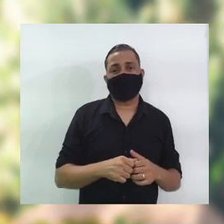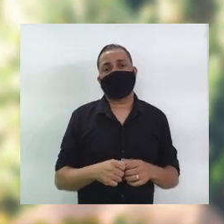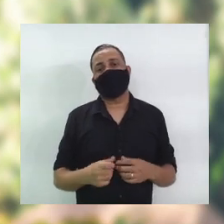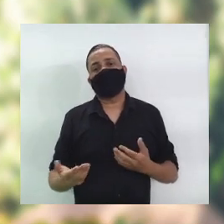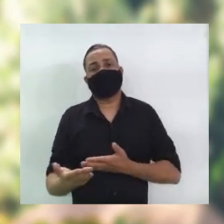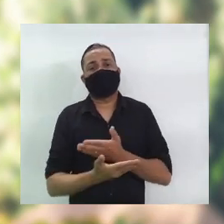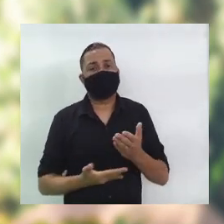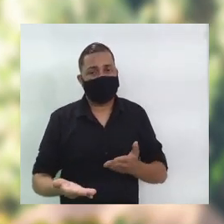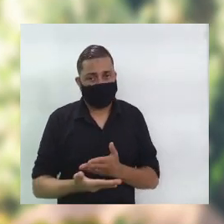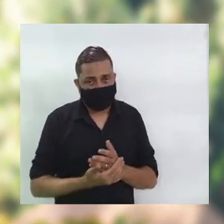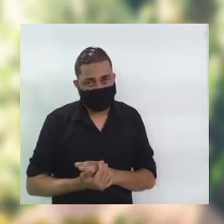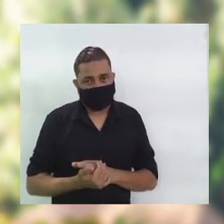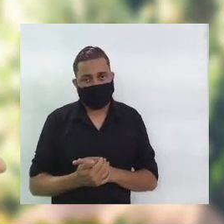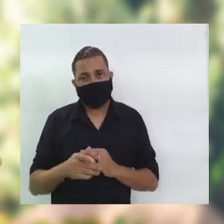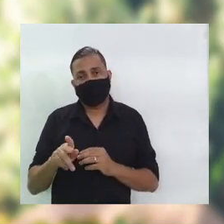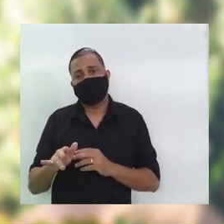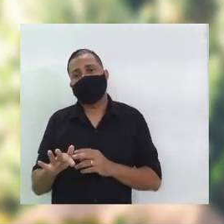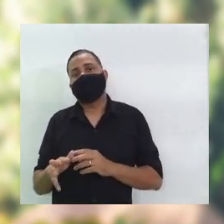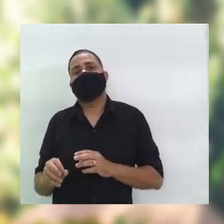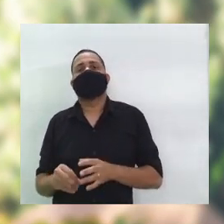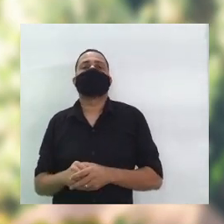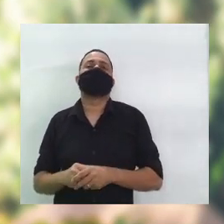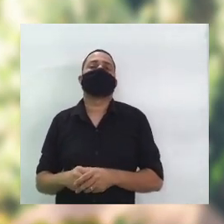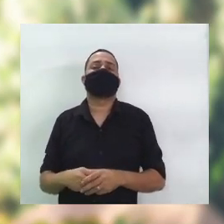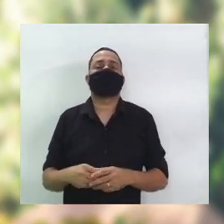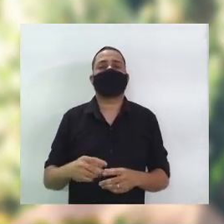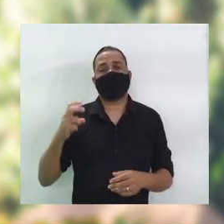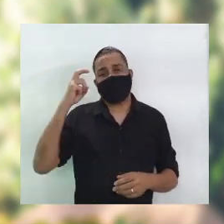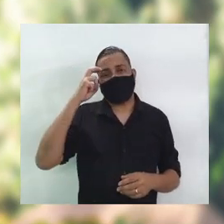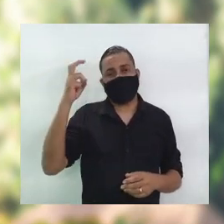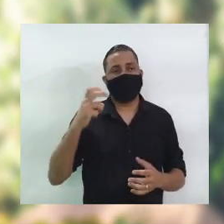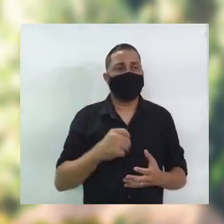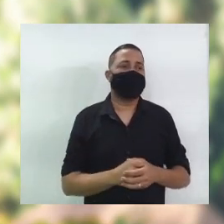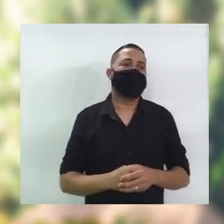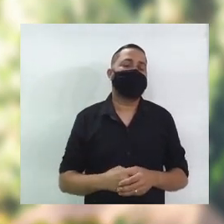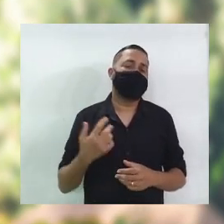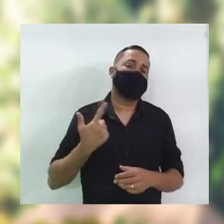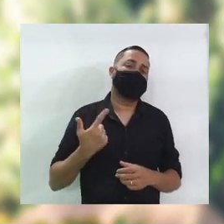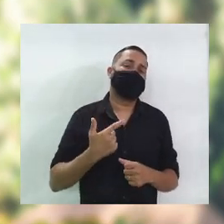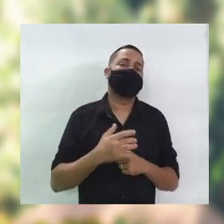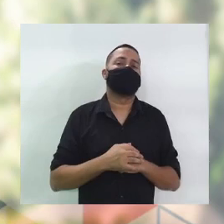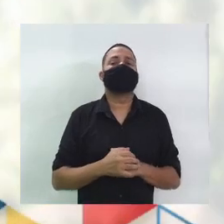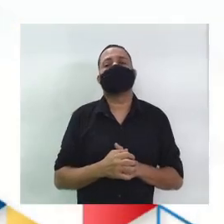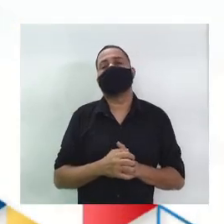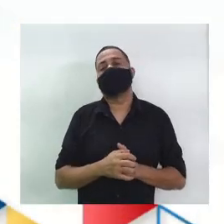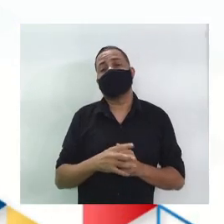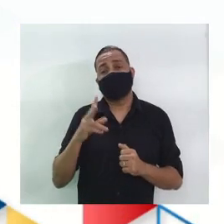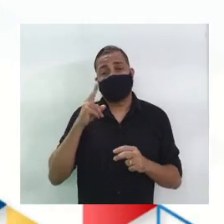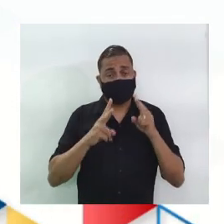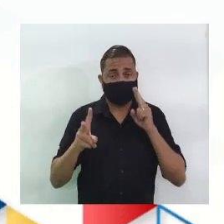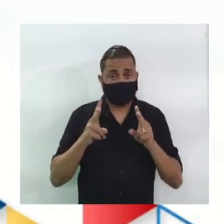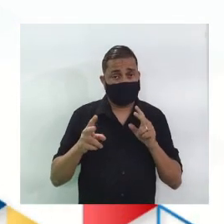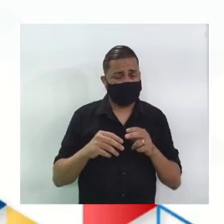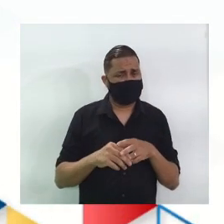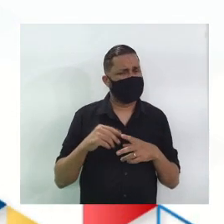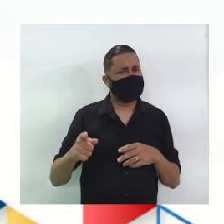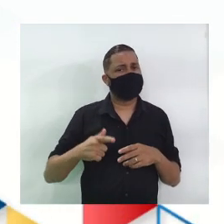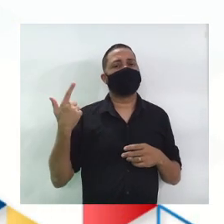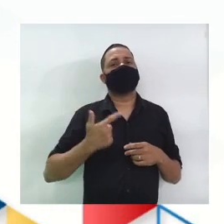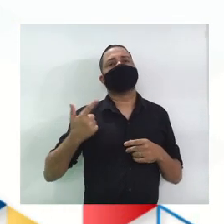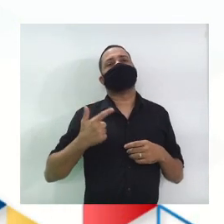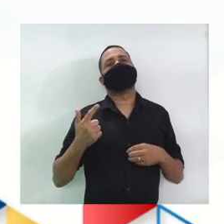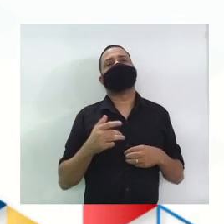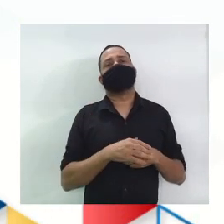essa relação do guru, do seu mestre com o discípulo. A segunda, há uma segunda? Vejam só, essa